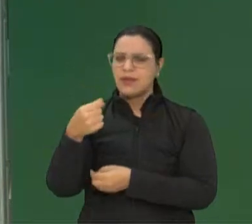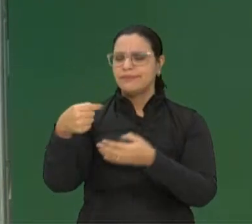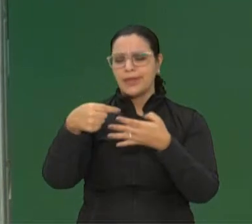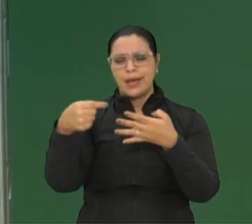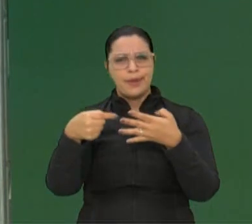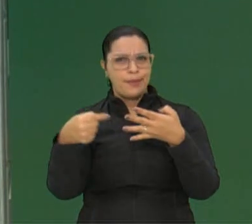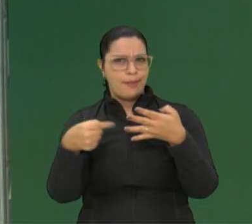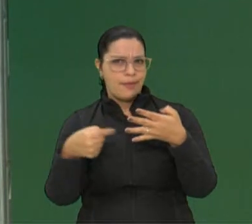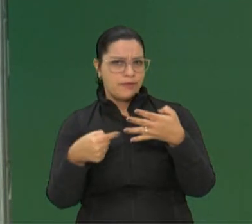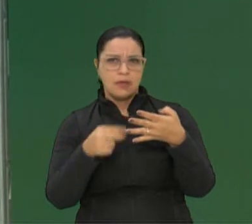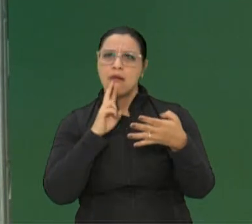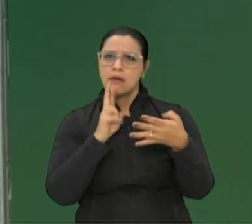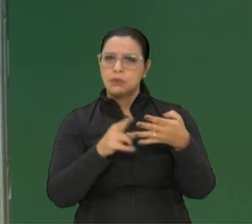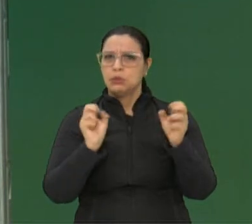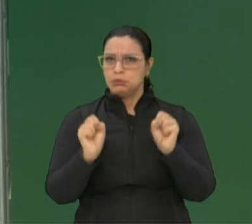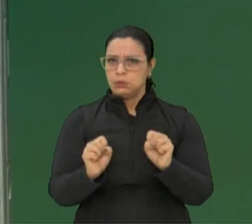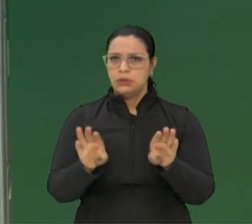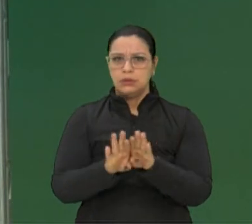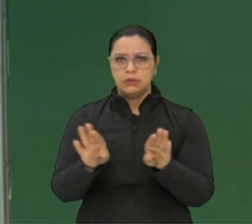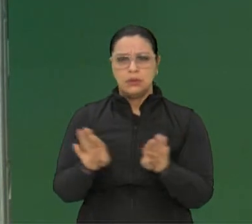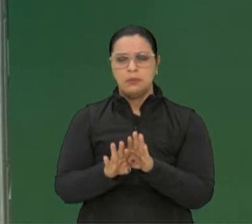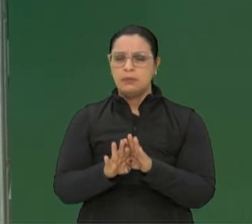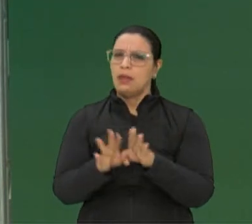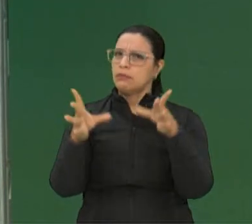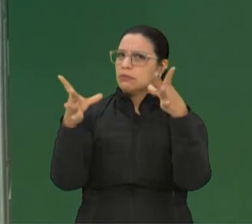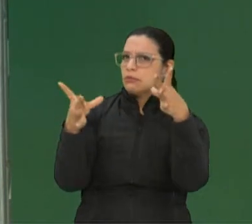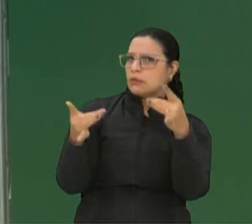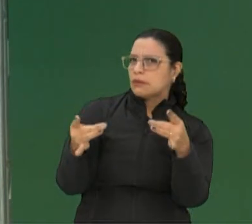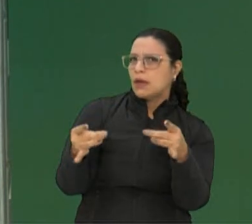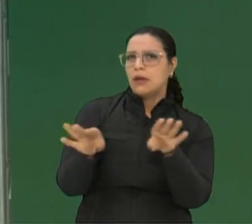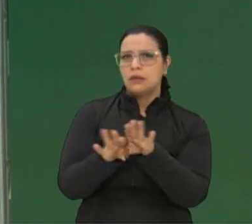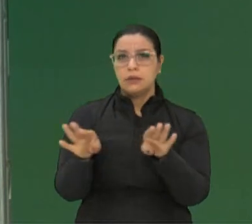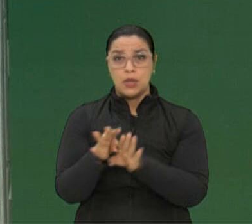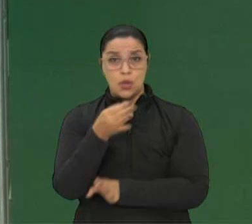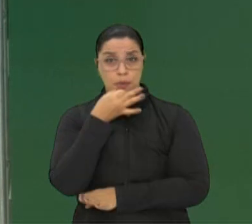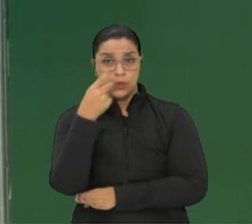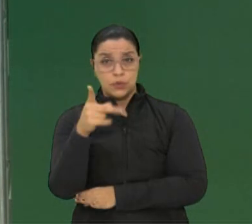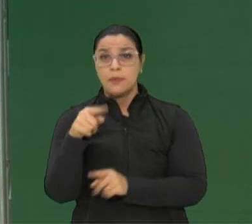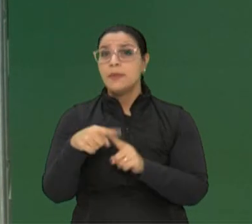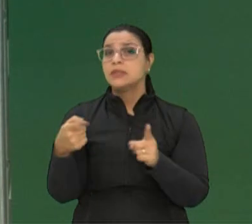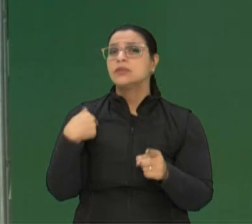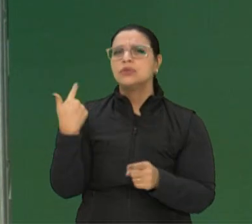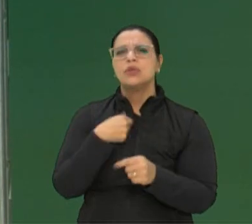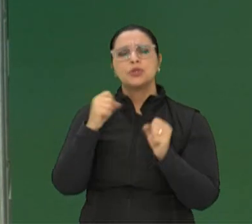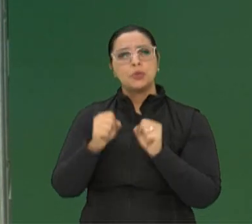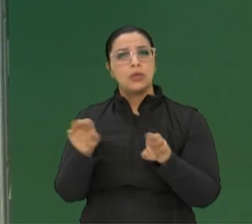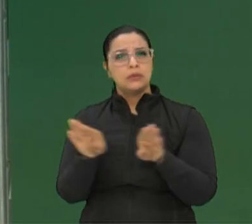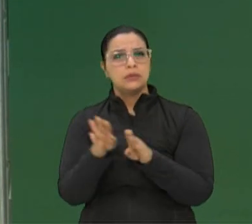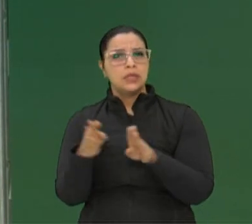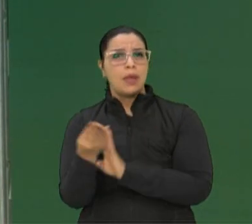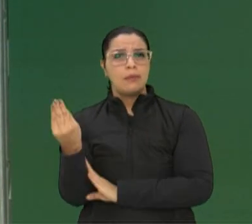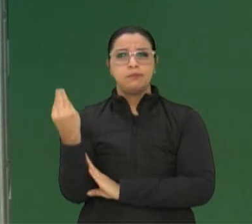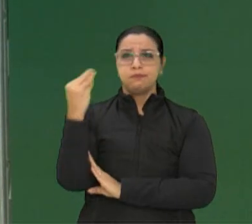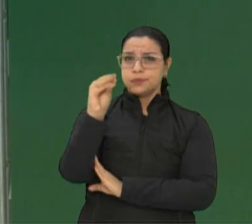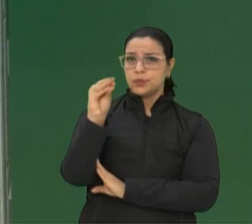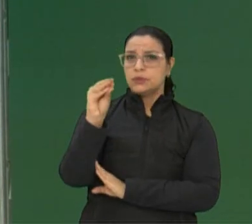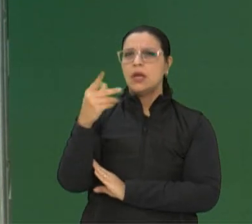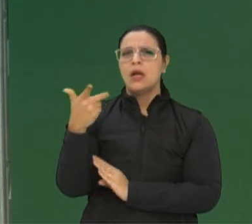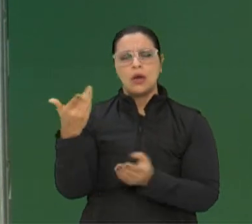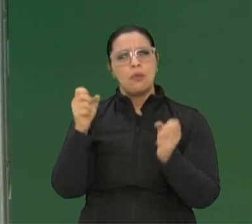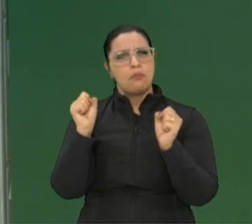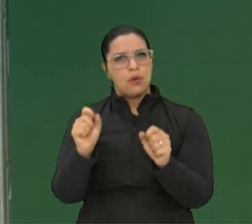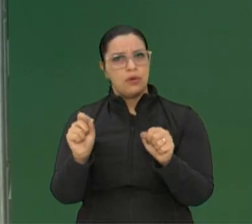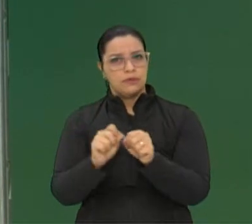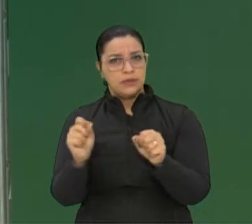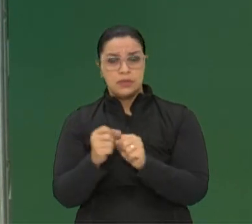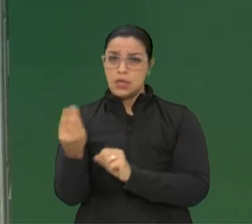né, possibilidades ali, né, de apontamentos, enfim, argumentos, né? Só que o que a gente poderia colocar, né, um dos que poderia ser feito